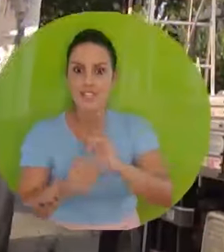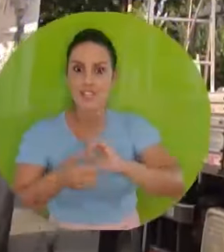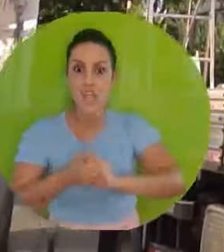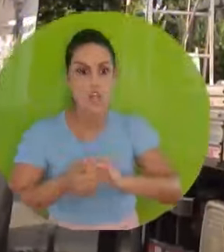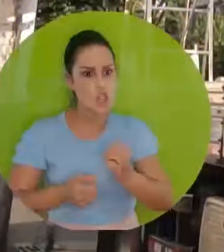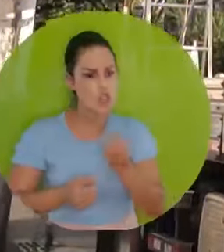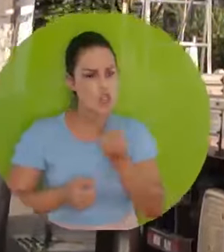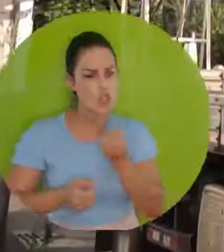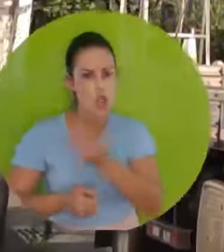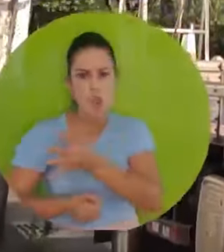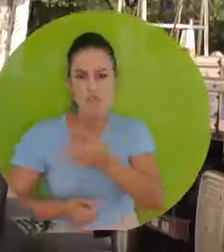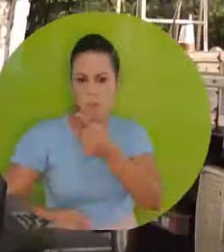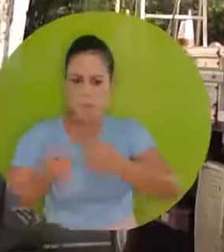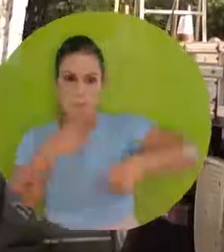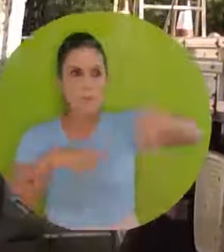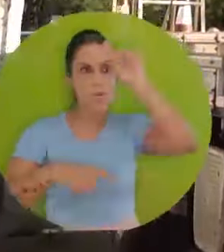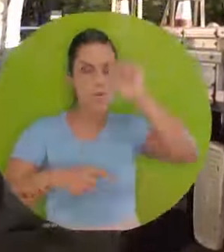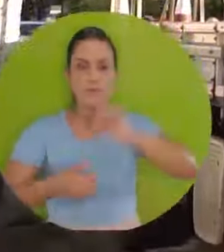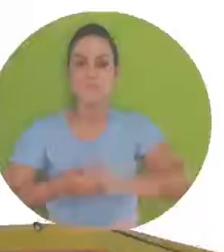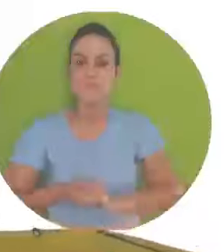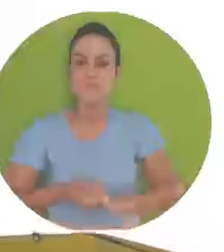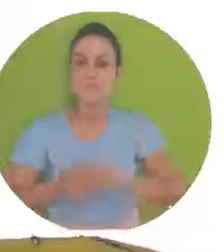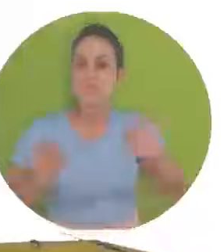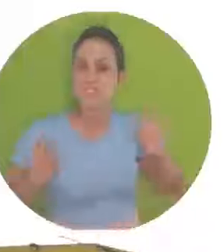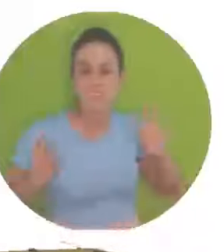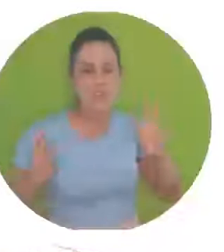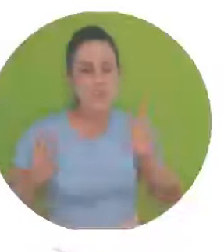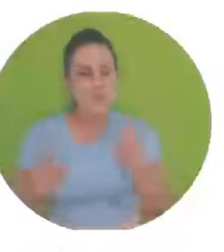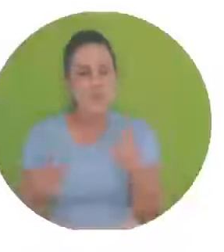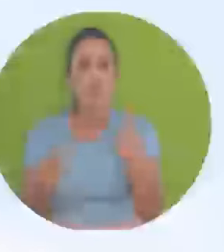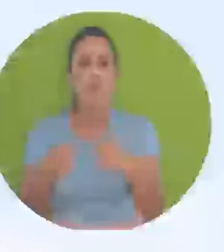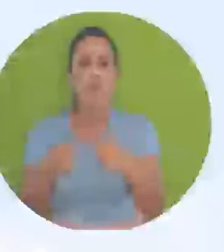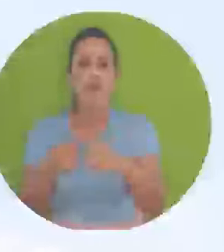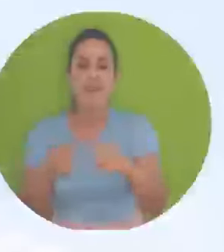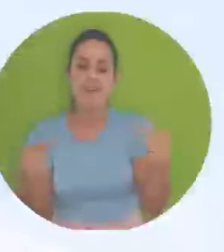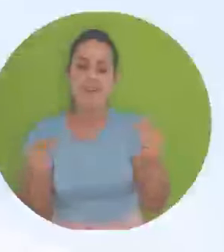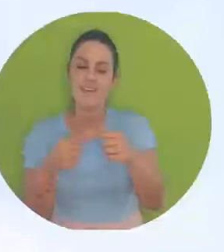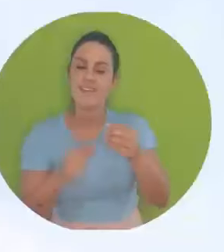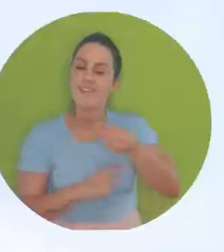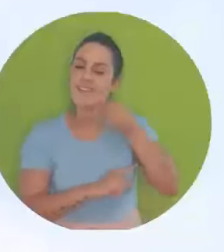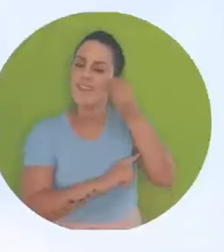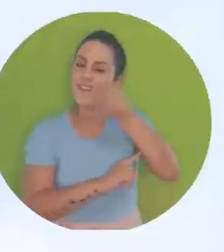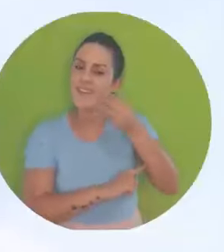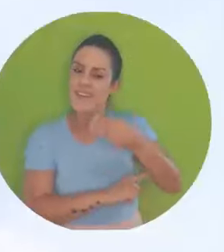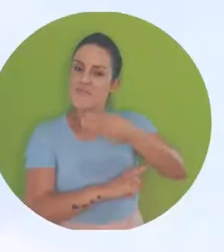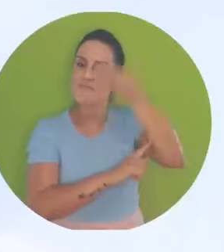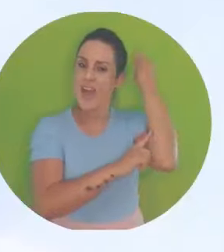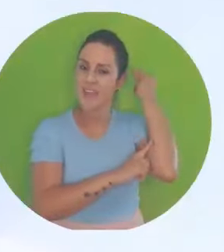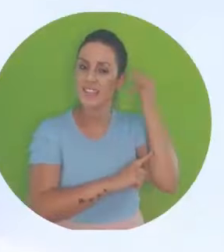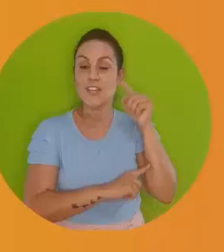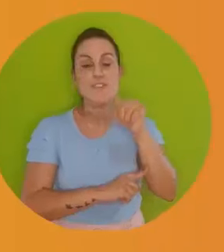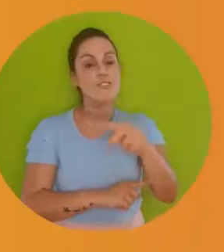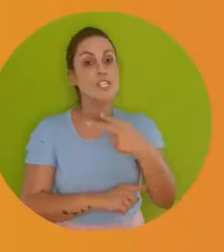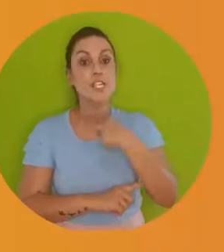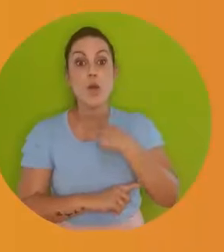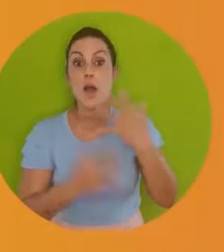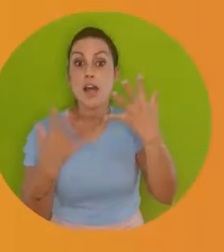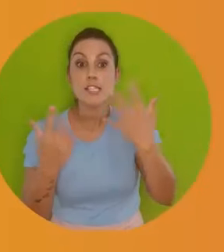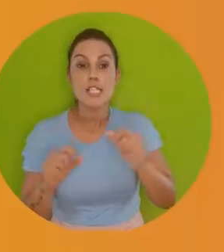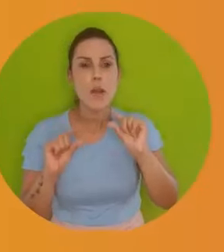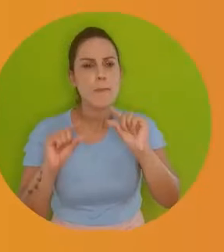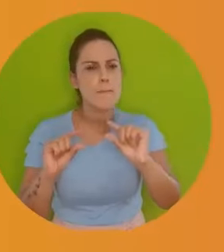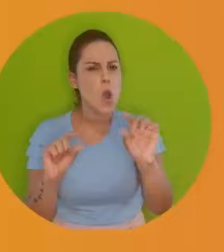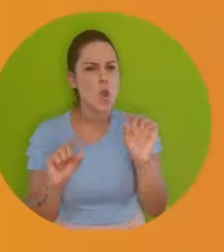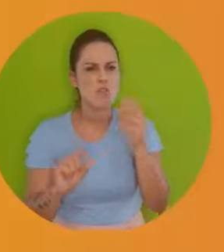de LED preparados para ter sensores, alarmes e internet, vai revolucionar a vida de todos. Tudo